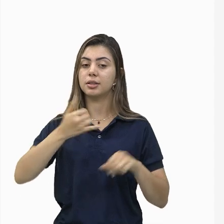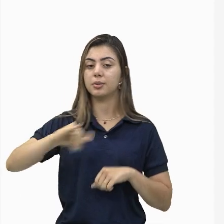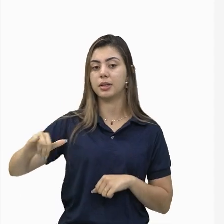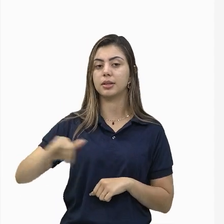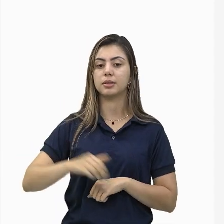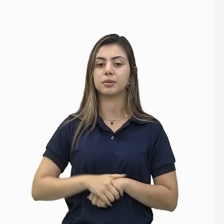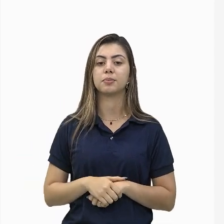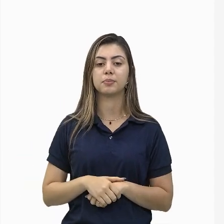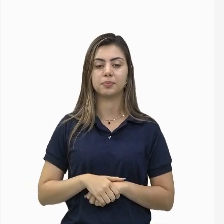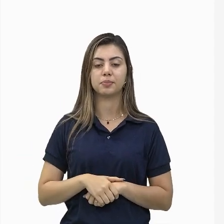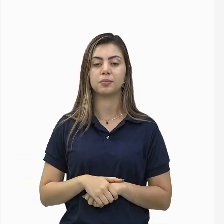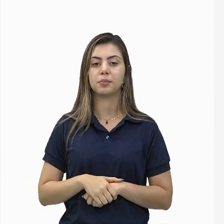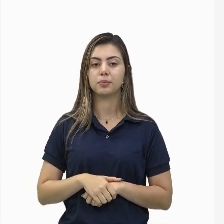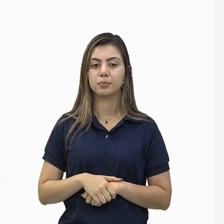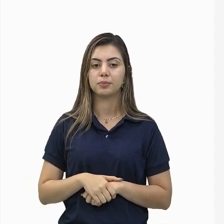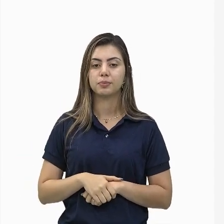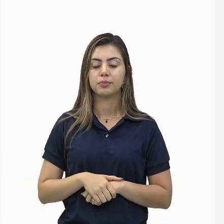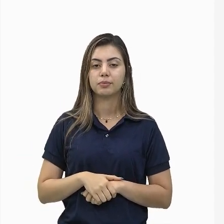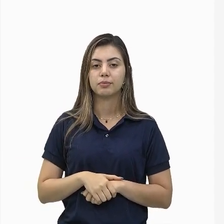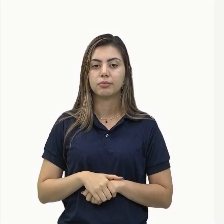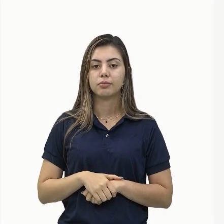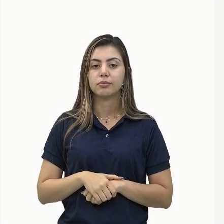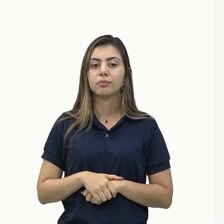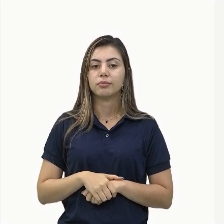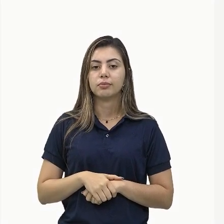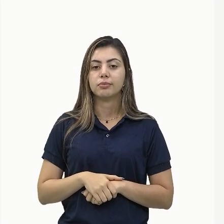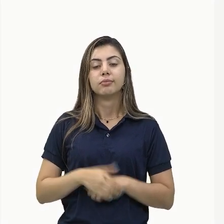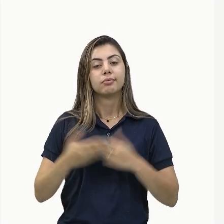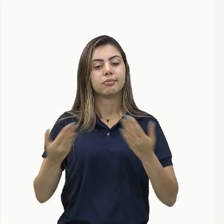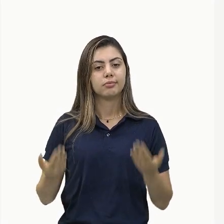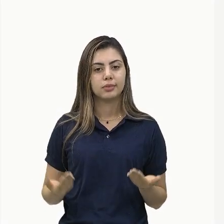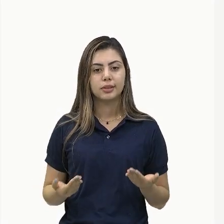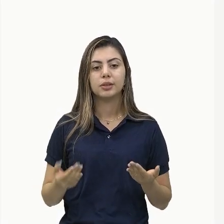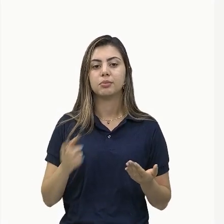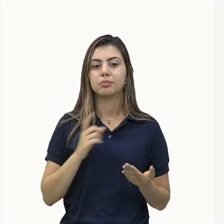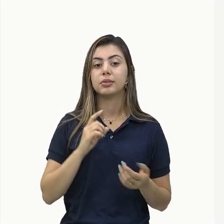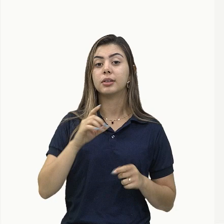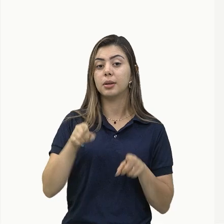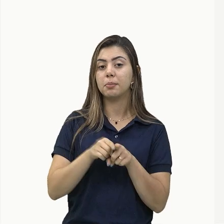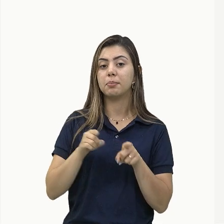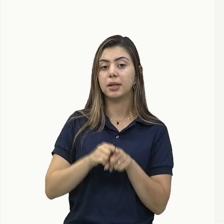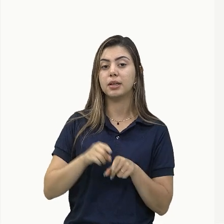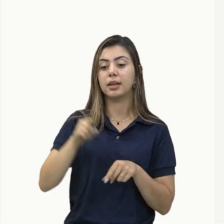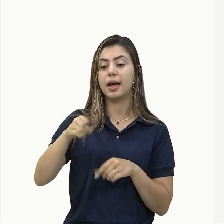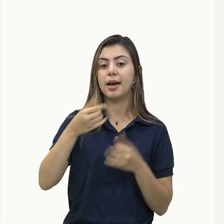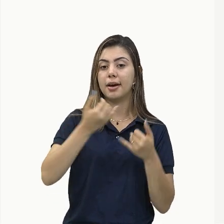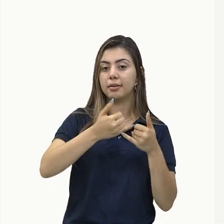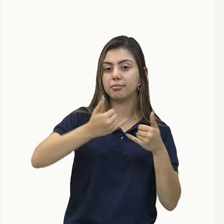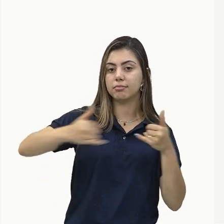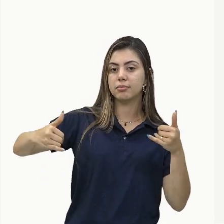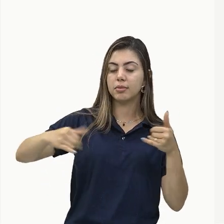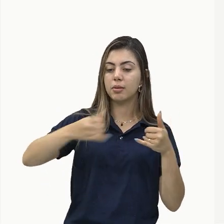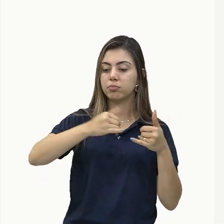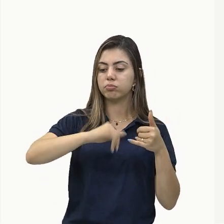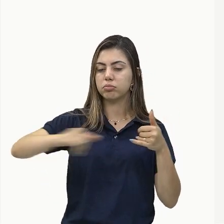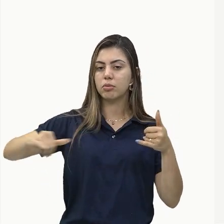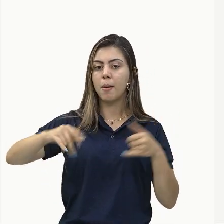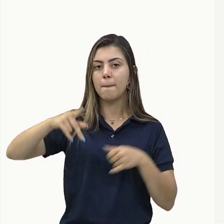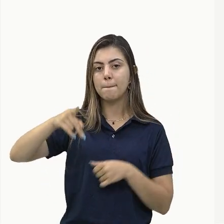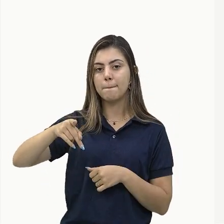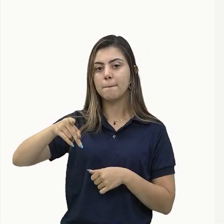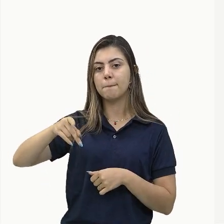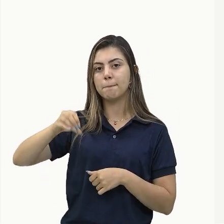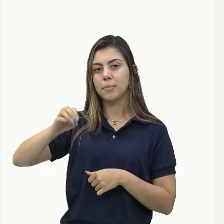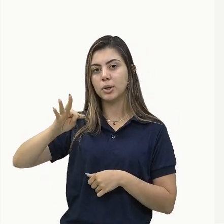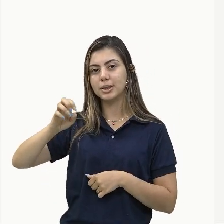de potencial elétrico, que a gente também chama de DDP, tá? DDP é uma sigla